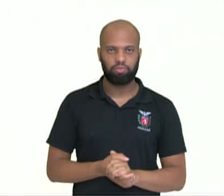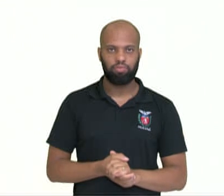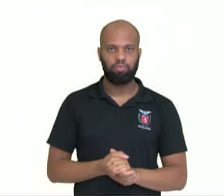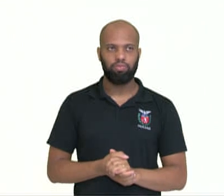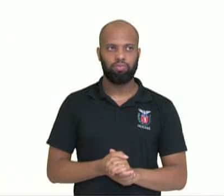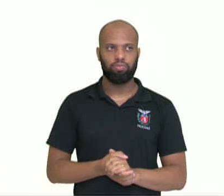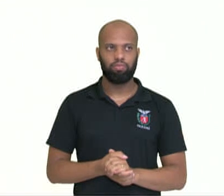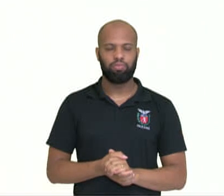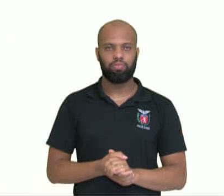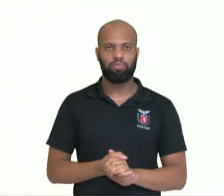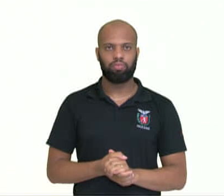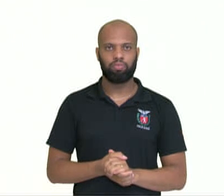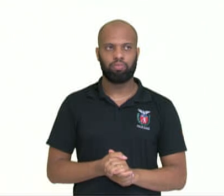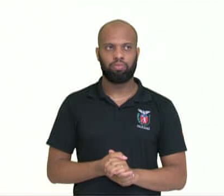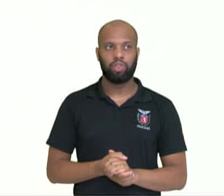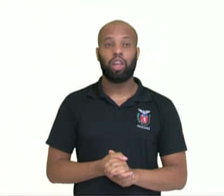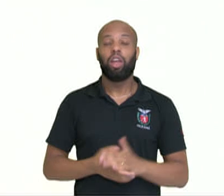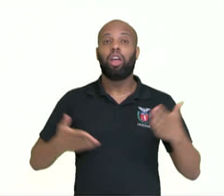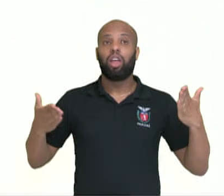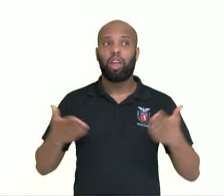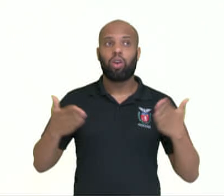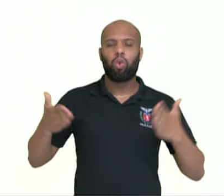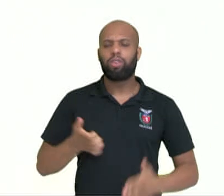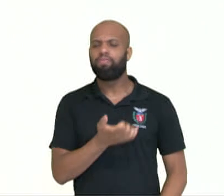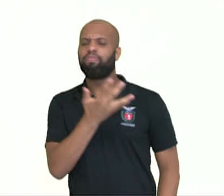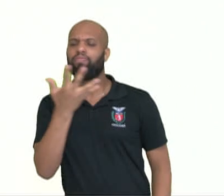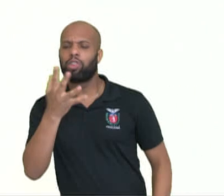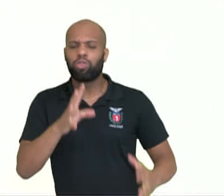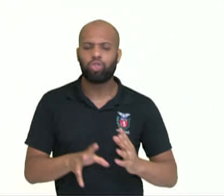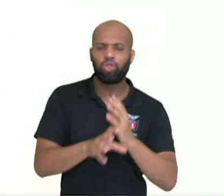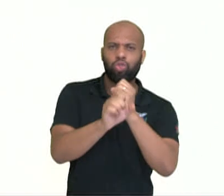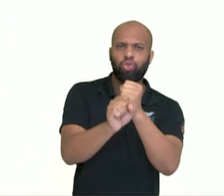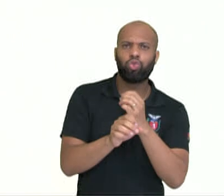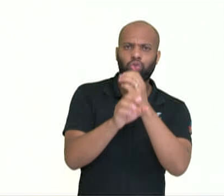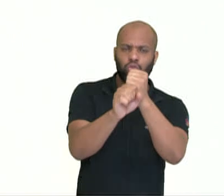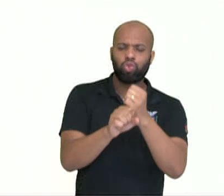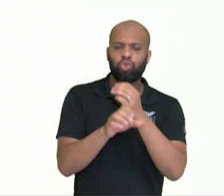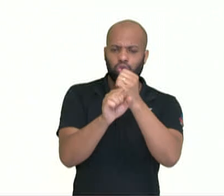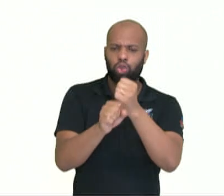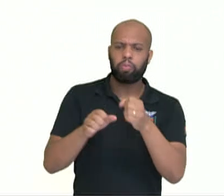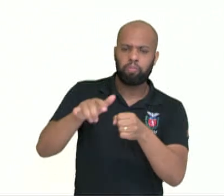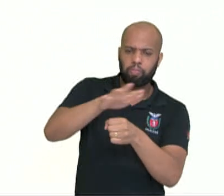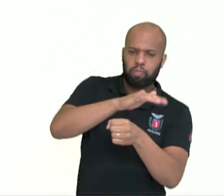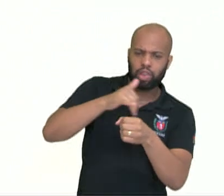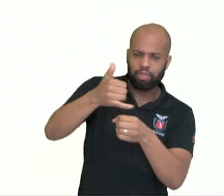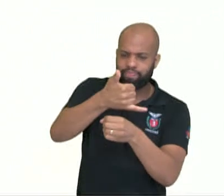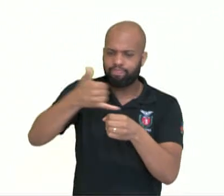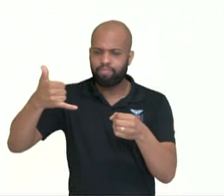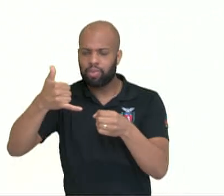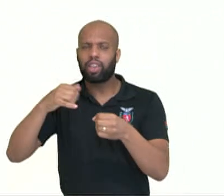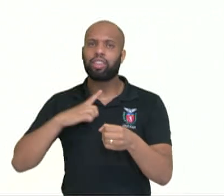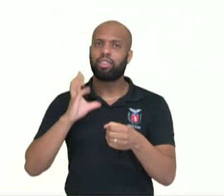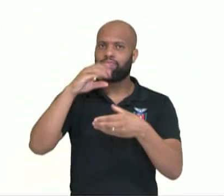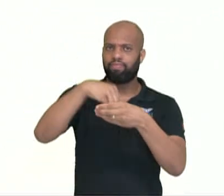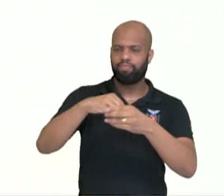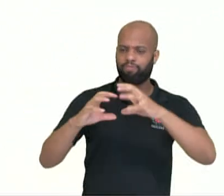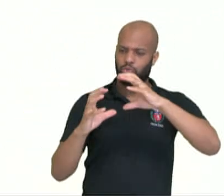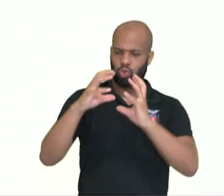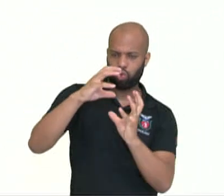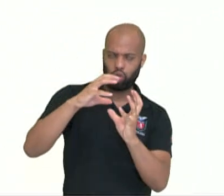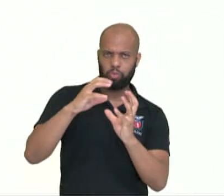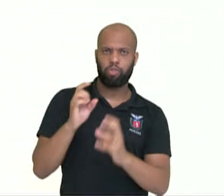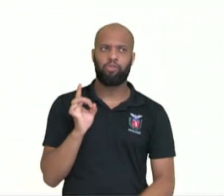tranquilo. Quantidade de carga elétrica. Você tem que saber também calcular a quantidade de carga elétrica, que não é muito